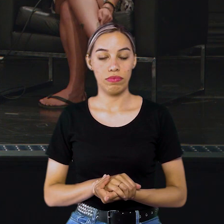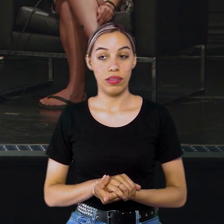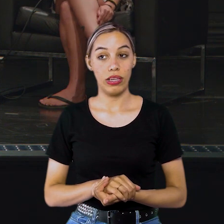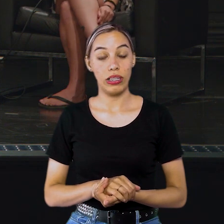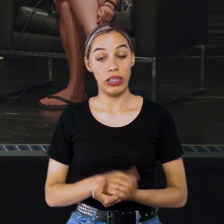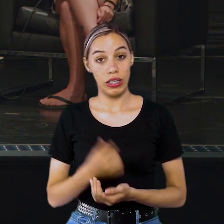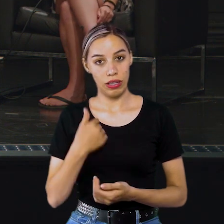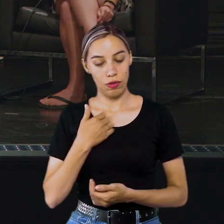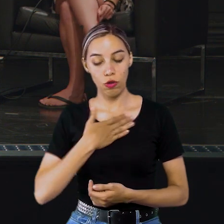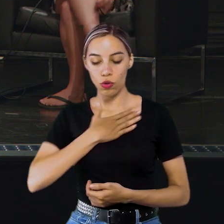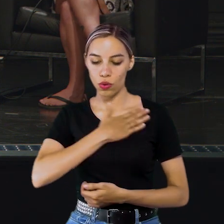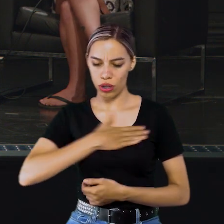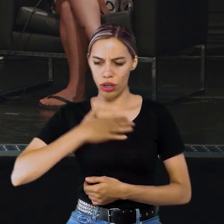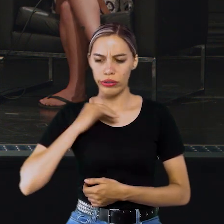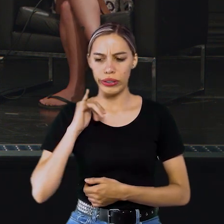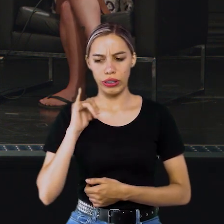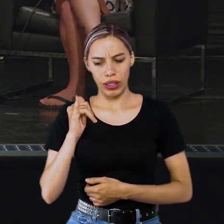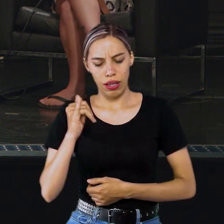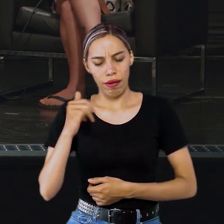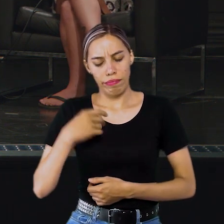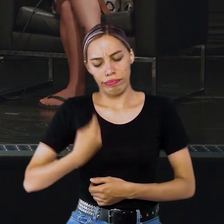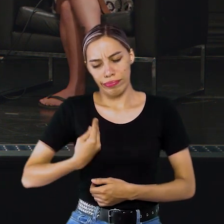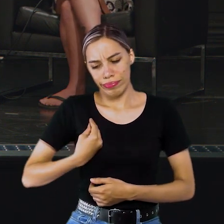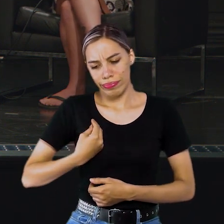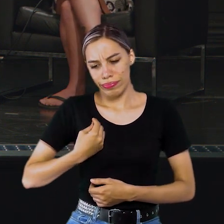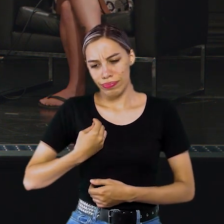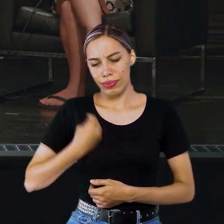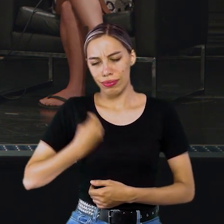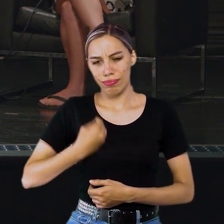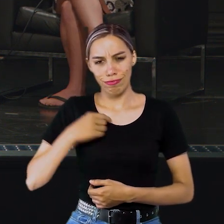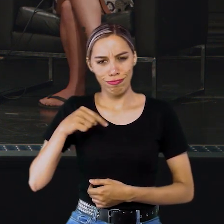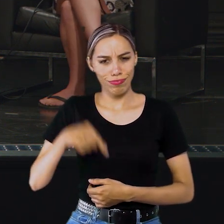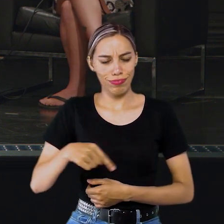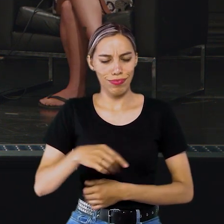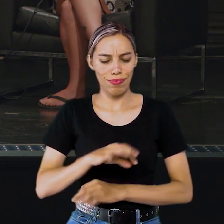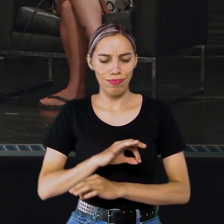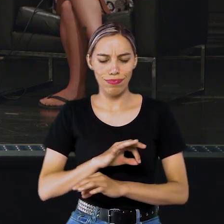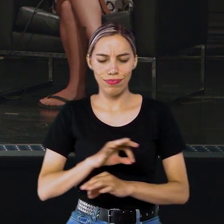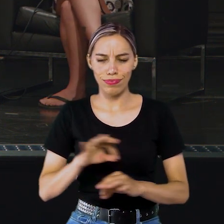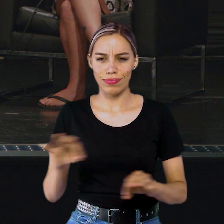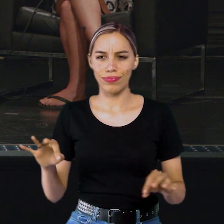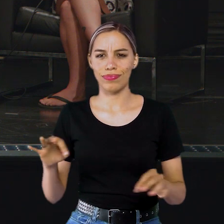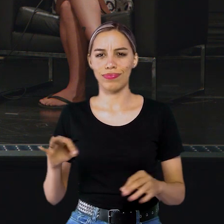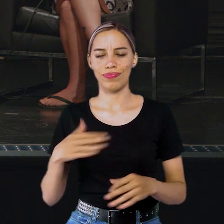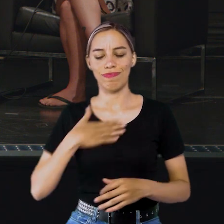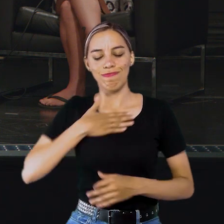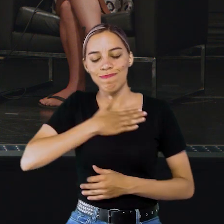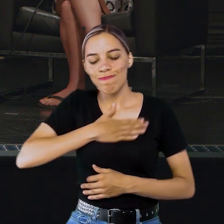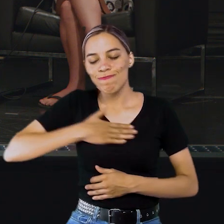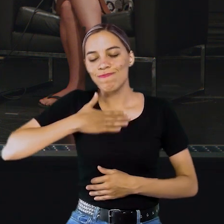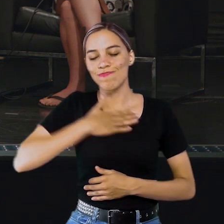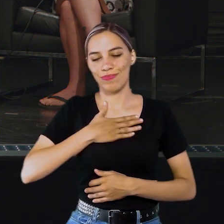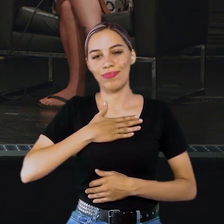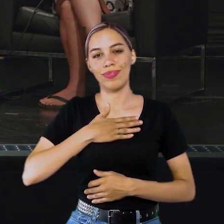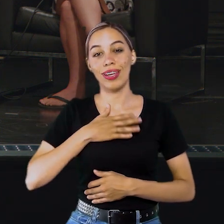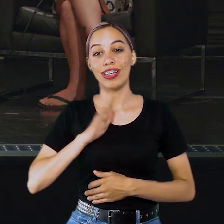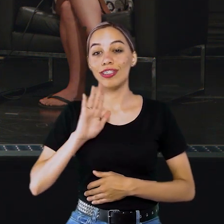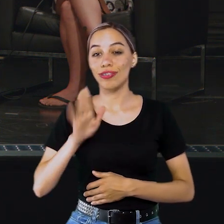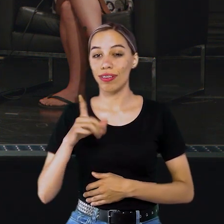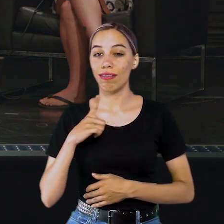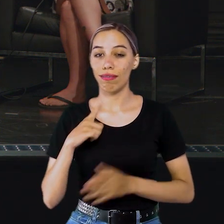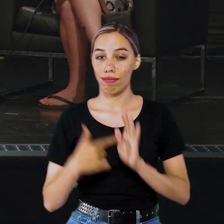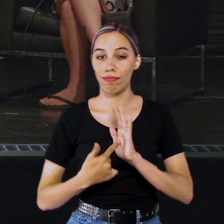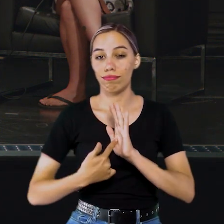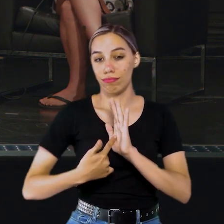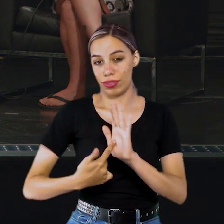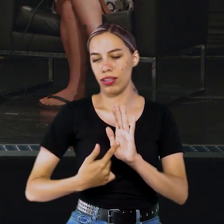Primeiro, eu gostaria de dizer que é uma honra para mim também estar ao lado de grandes lideranças. Como já foi apresentada,